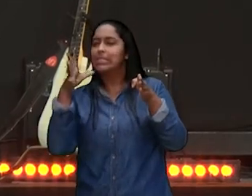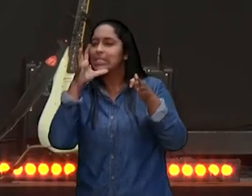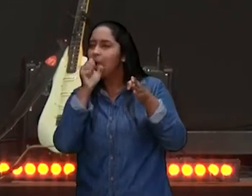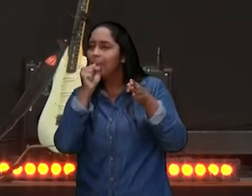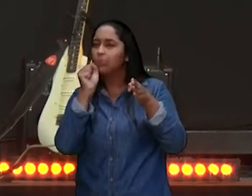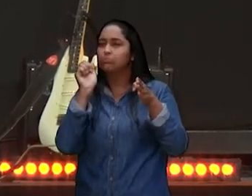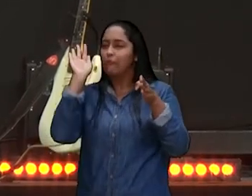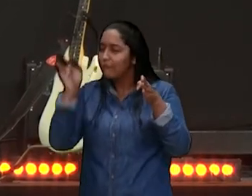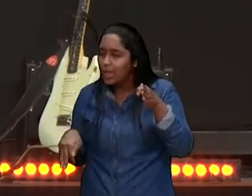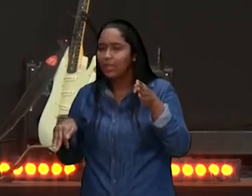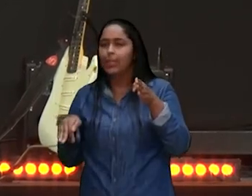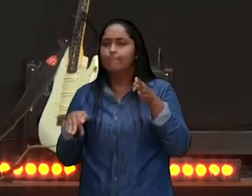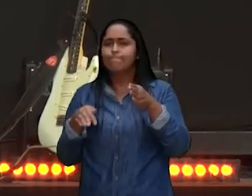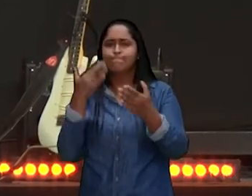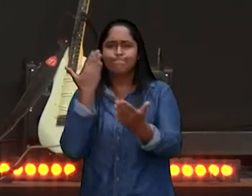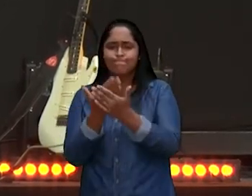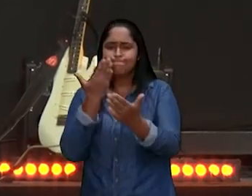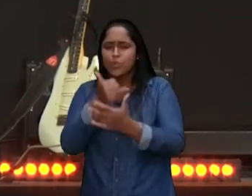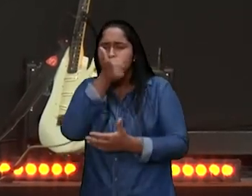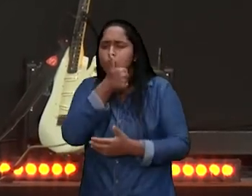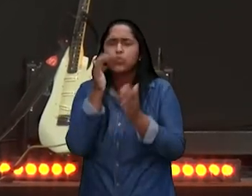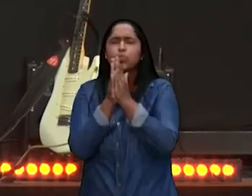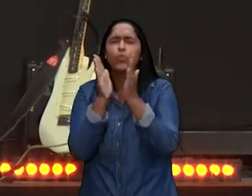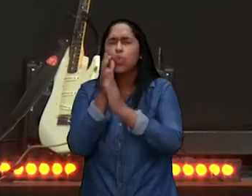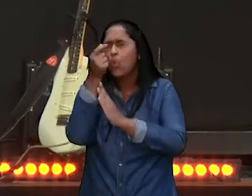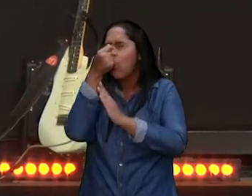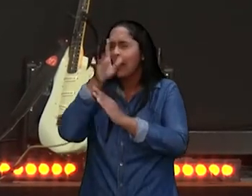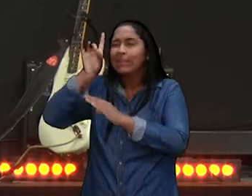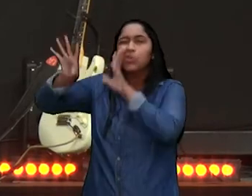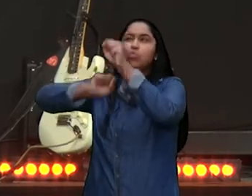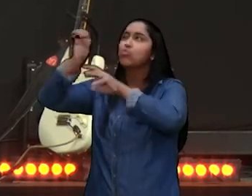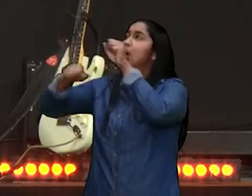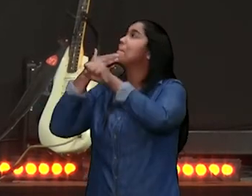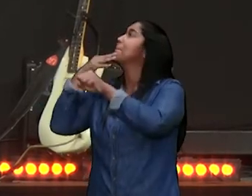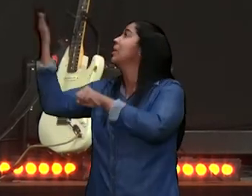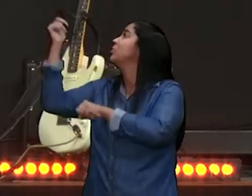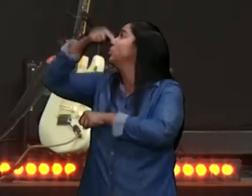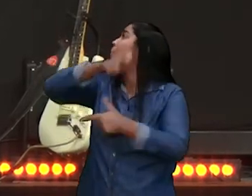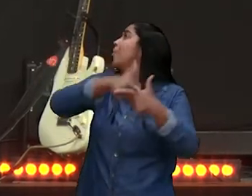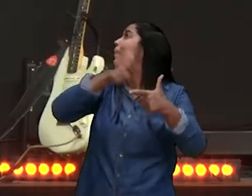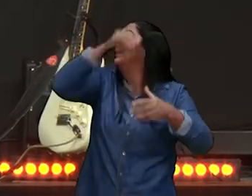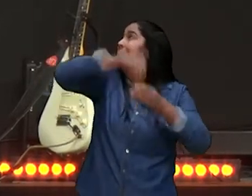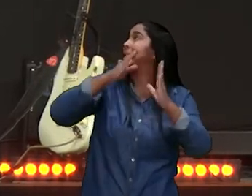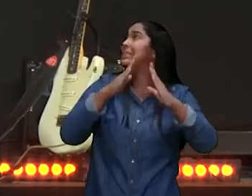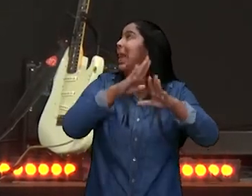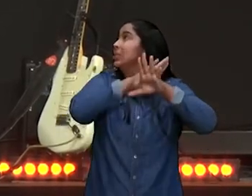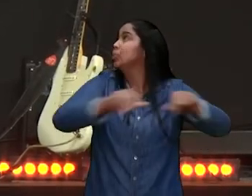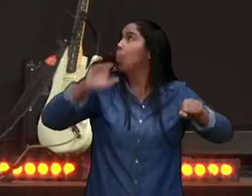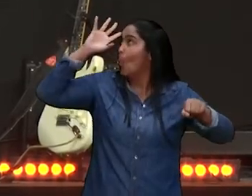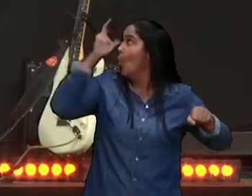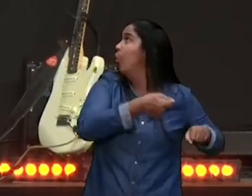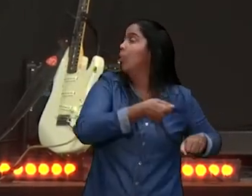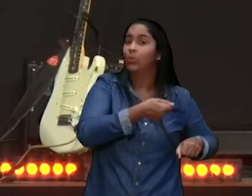em jejum em oração lendo Bíblia orando buscando a Deus por um problema na tua casa e qual foi